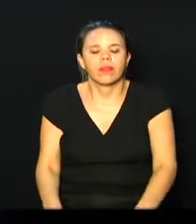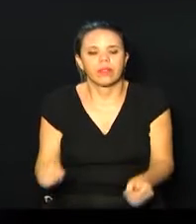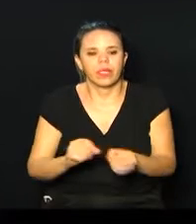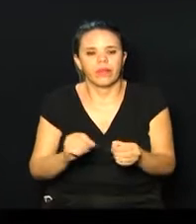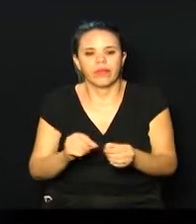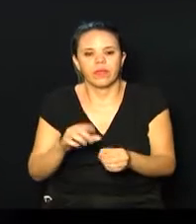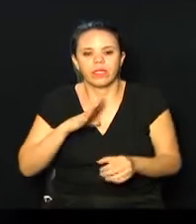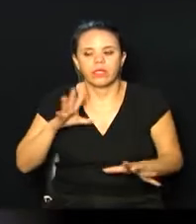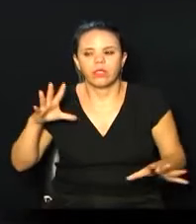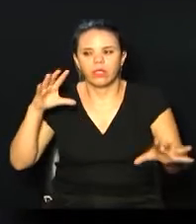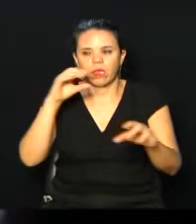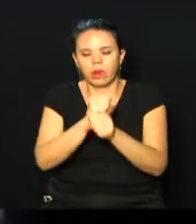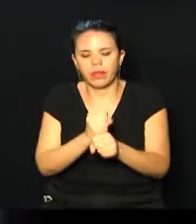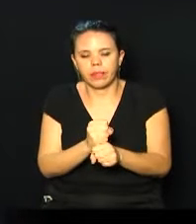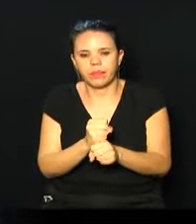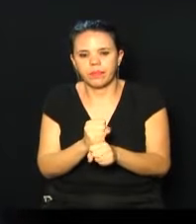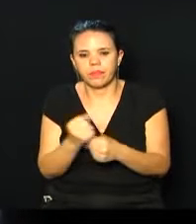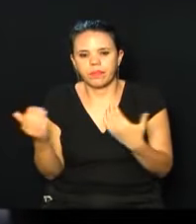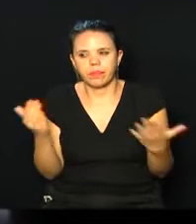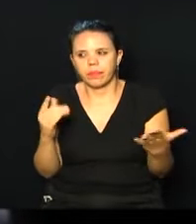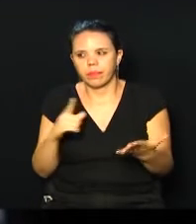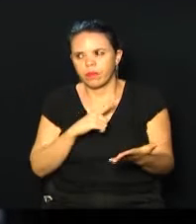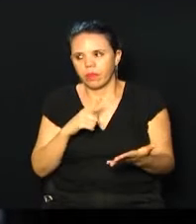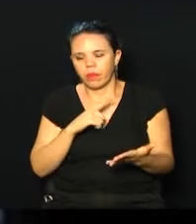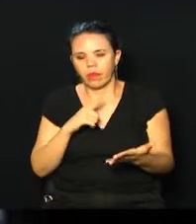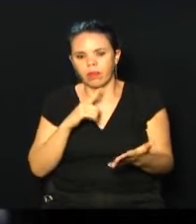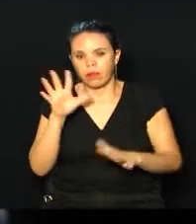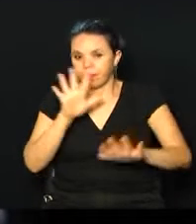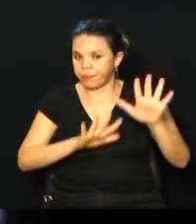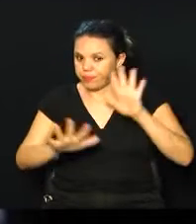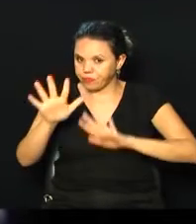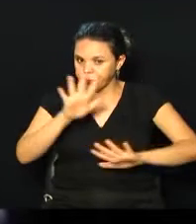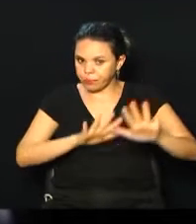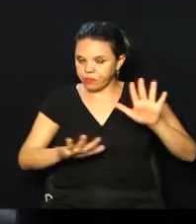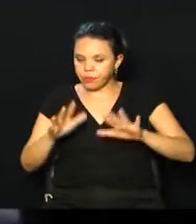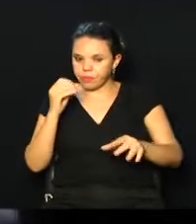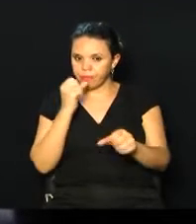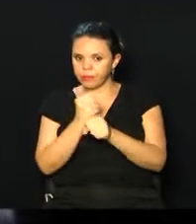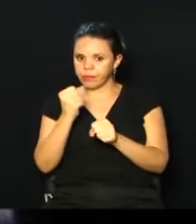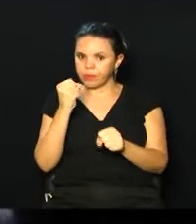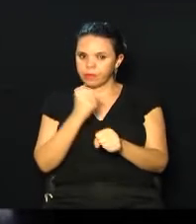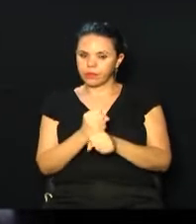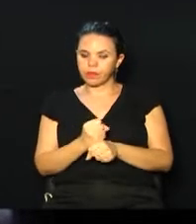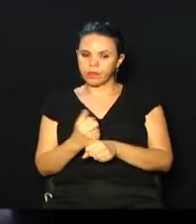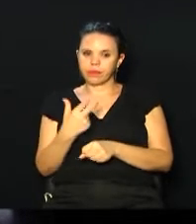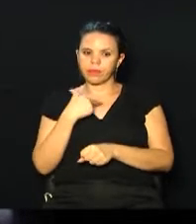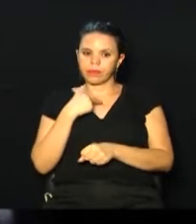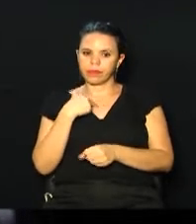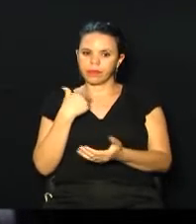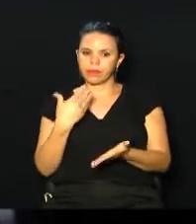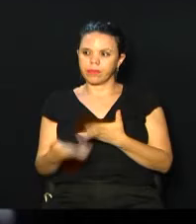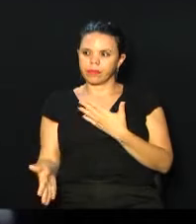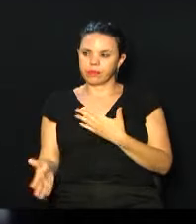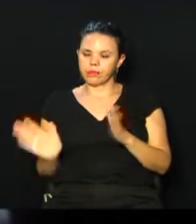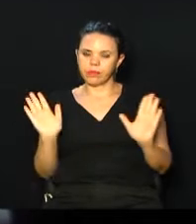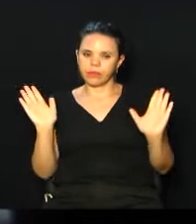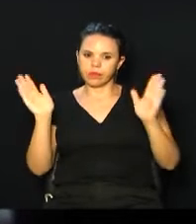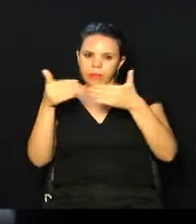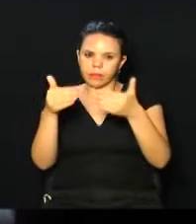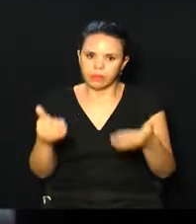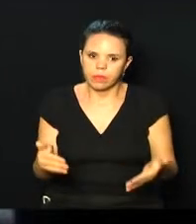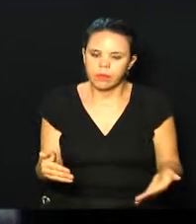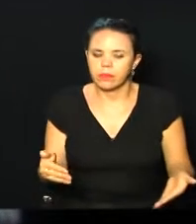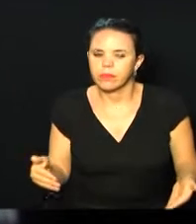cidade toda. Então, nós teremos que tomar muito cuidado com as obras, não podemos perder o nosso foco, não